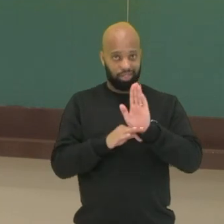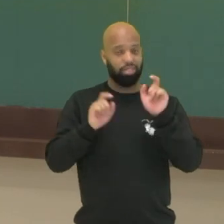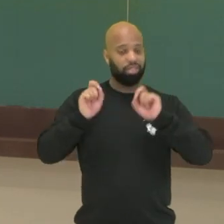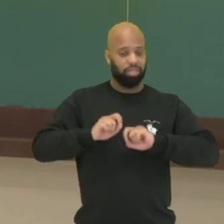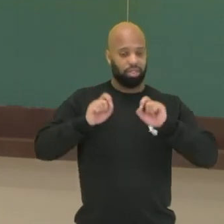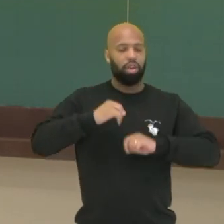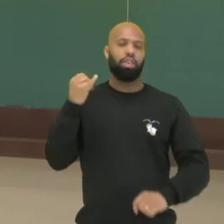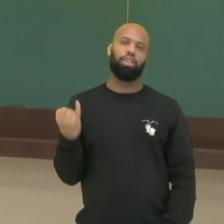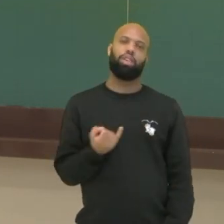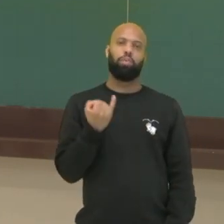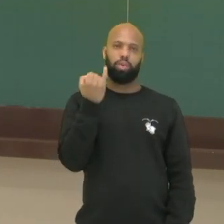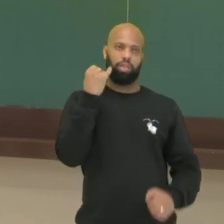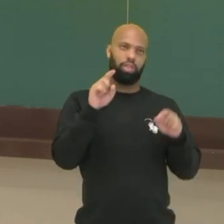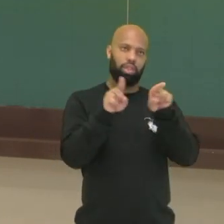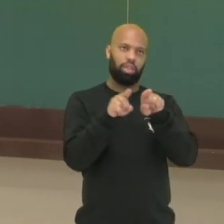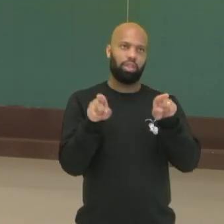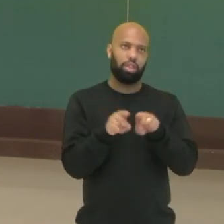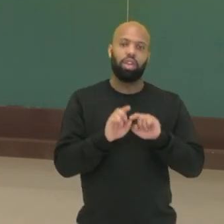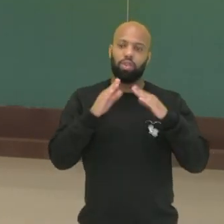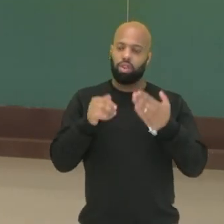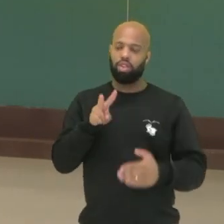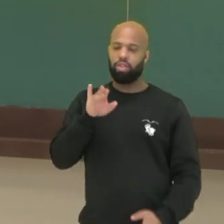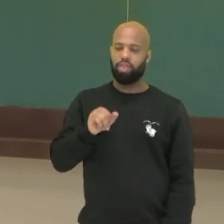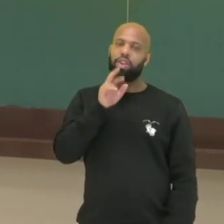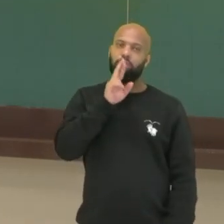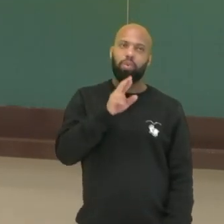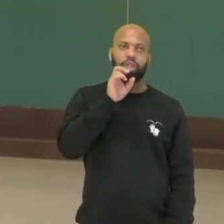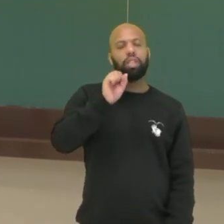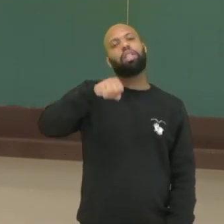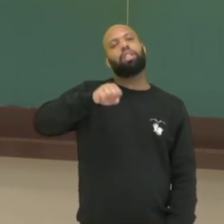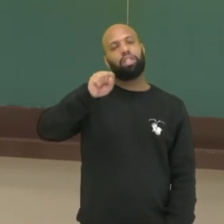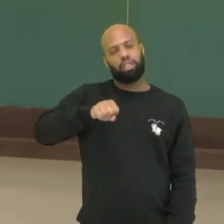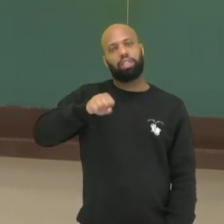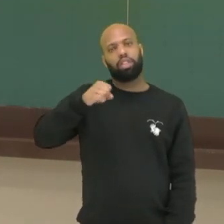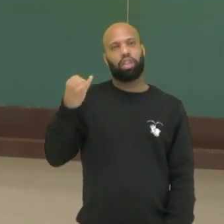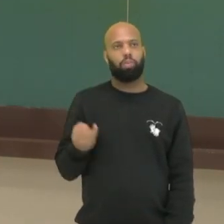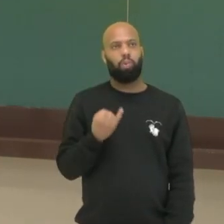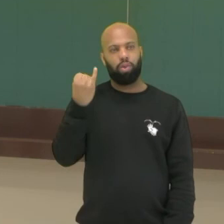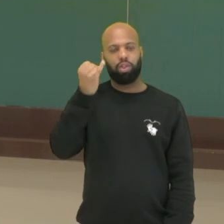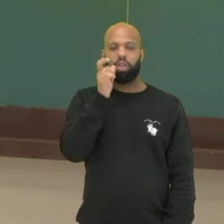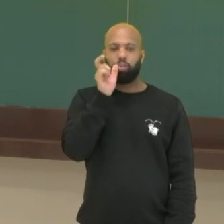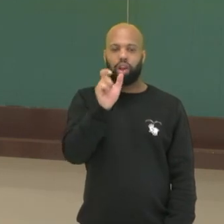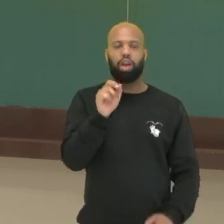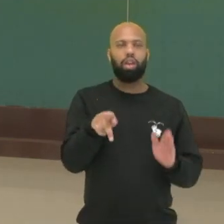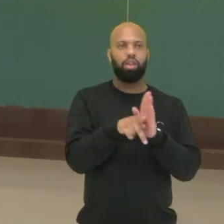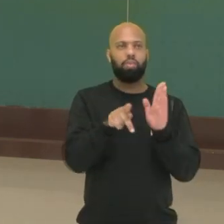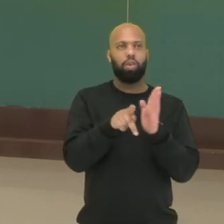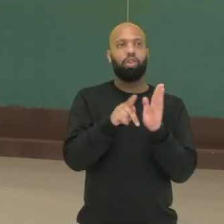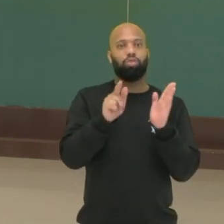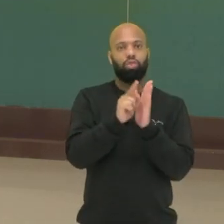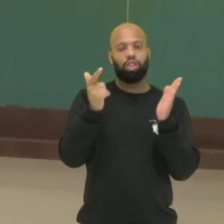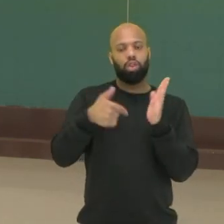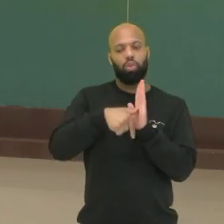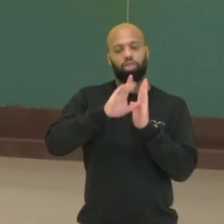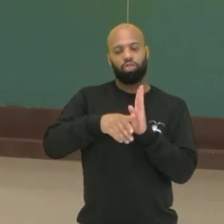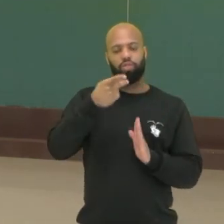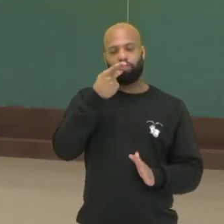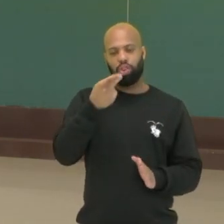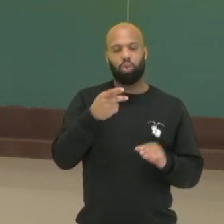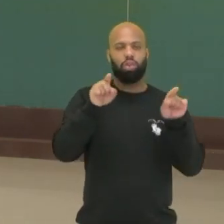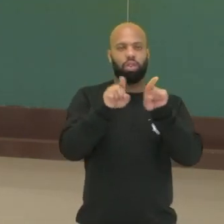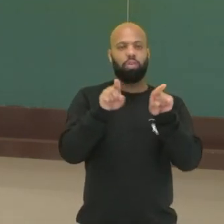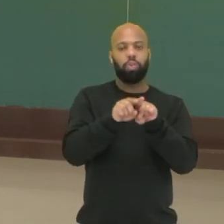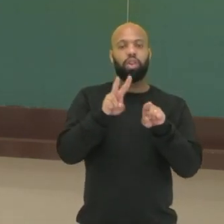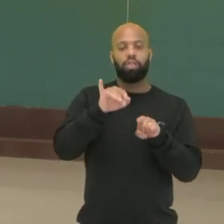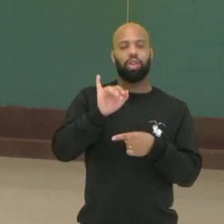é muito importante. Então, respondendo, sim, essas palavras do campo jornalístico que a gente viu ali, vai